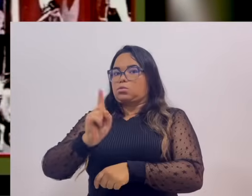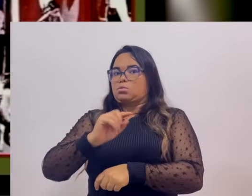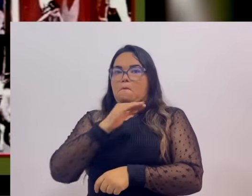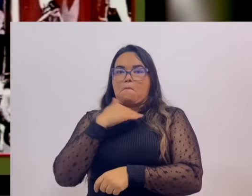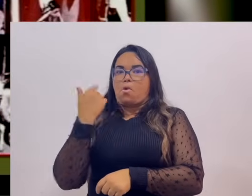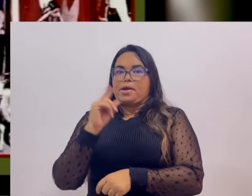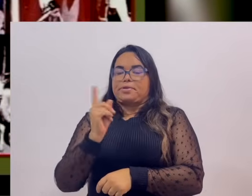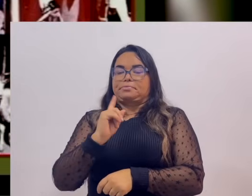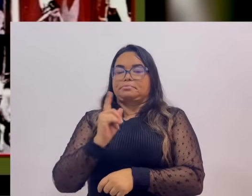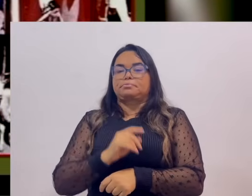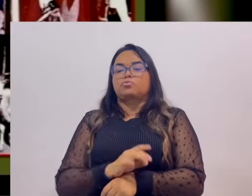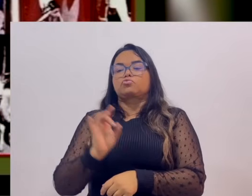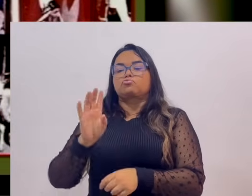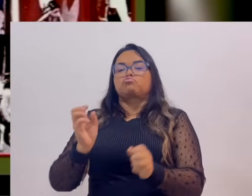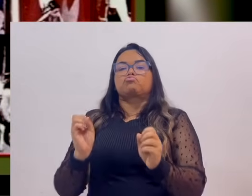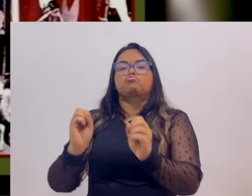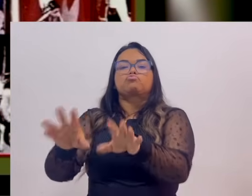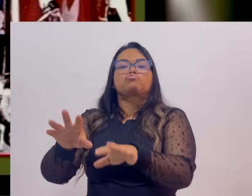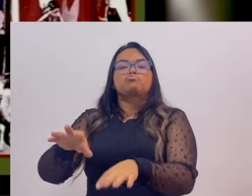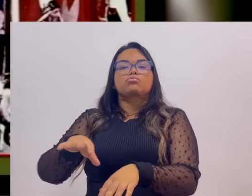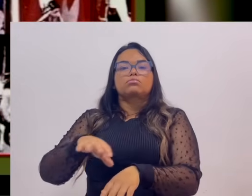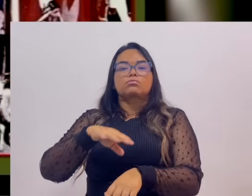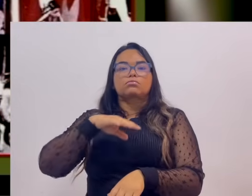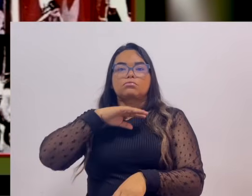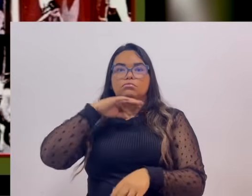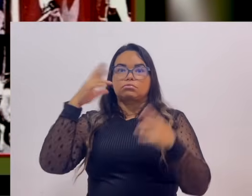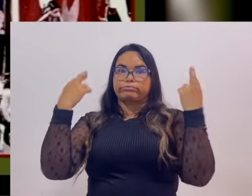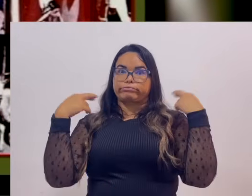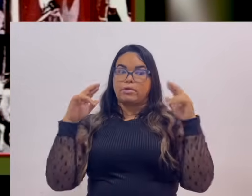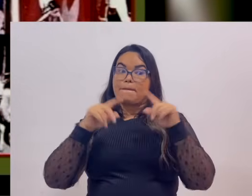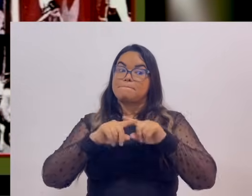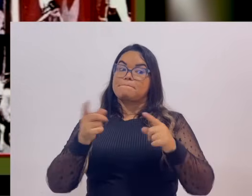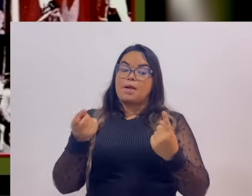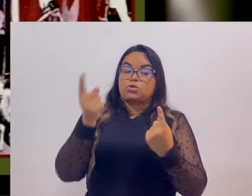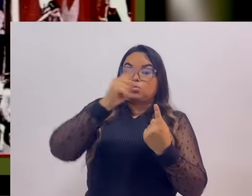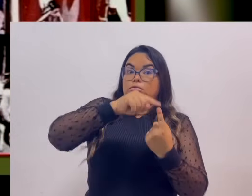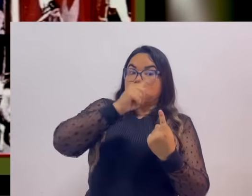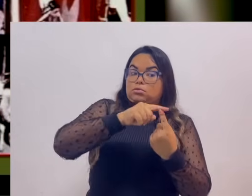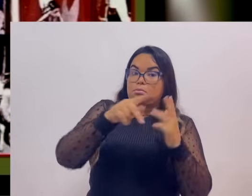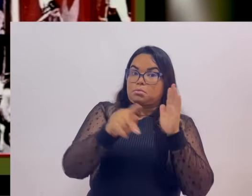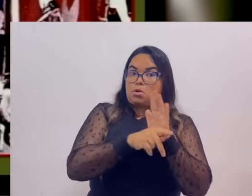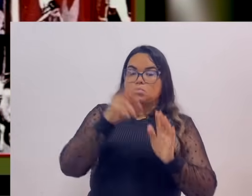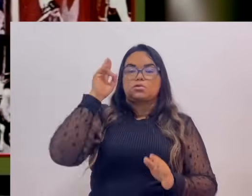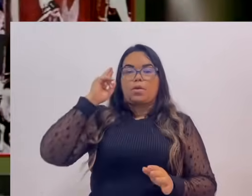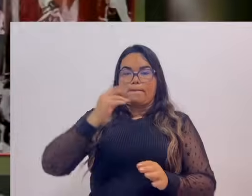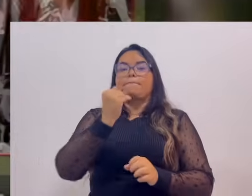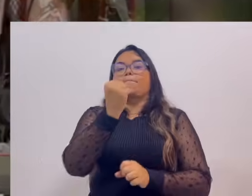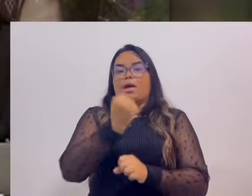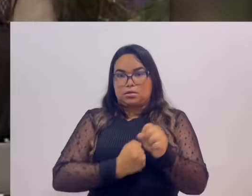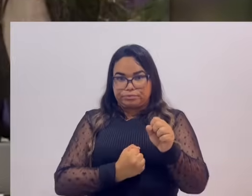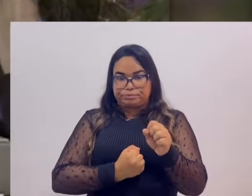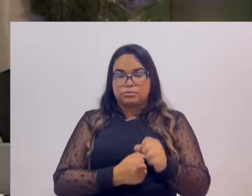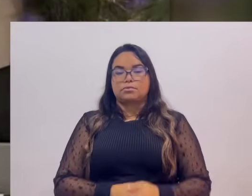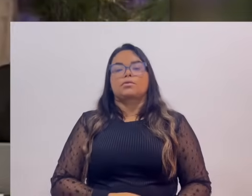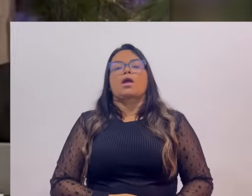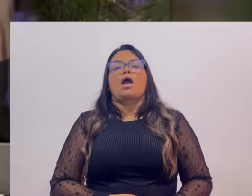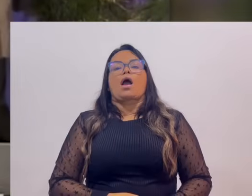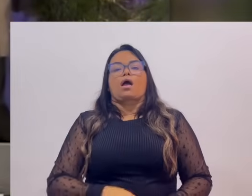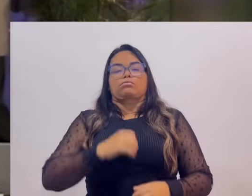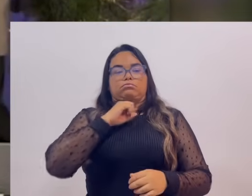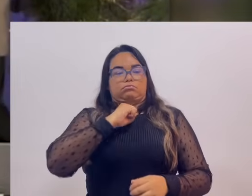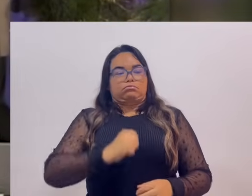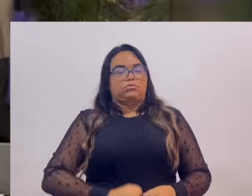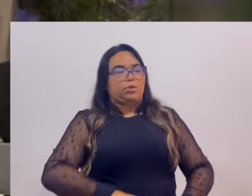e não era sacrificado ele não morria ele era apenas levado para o deserto mas o bode do Senhor